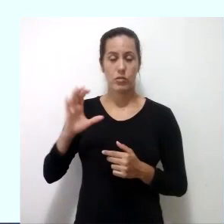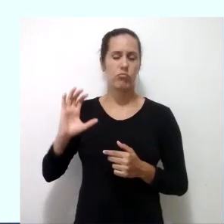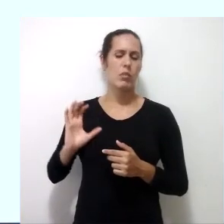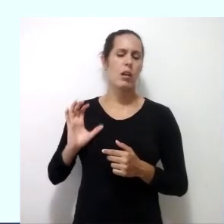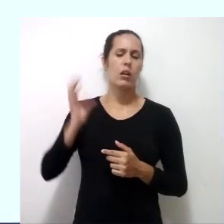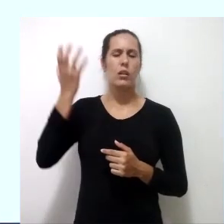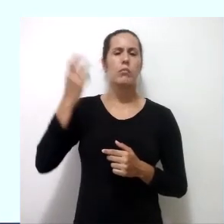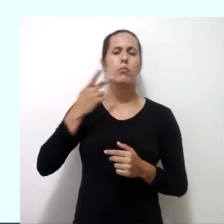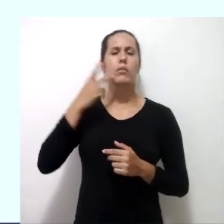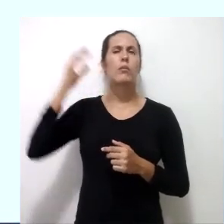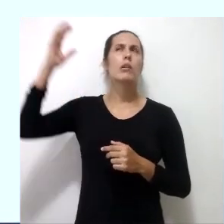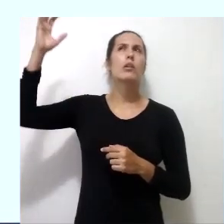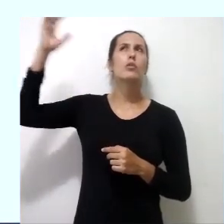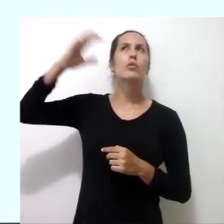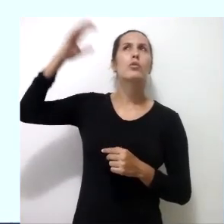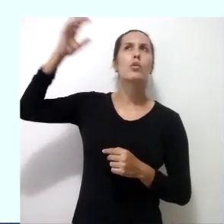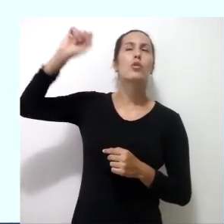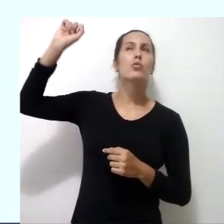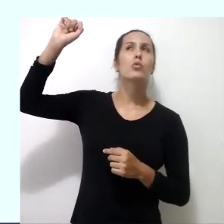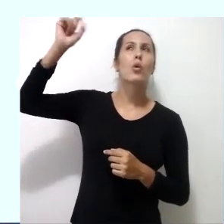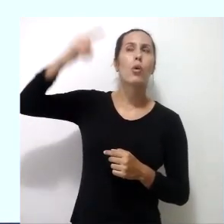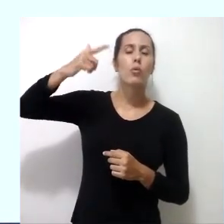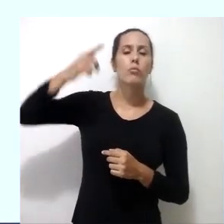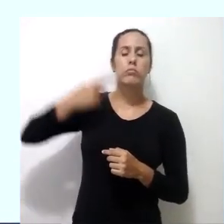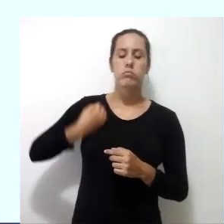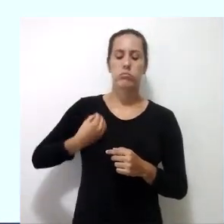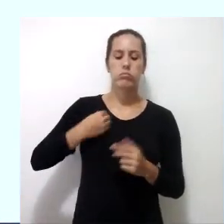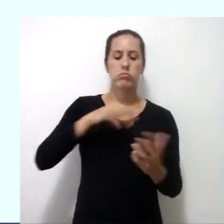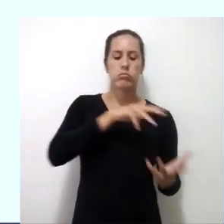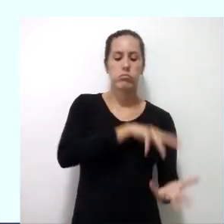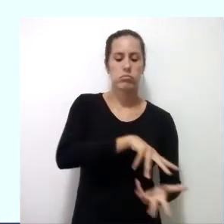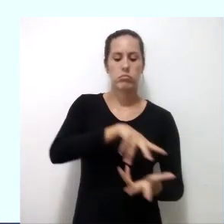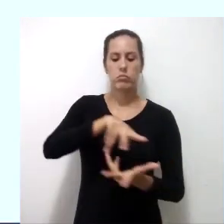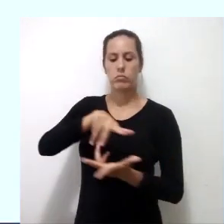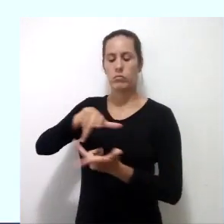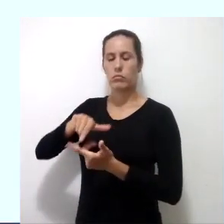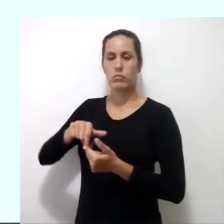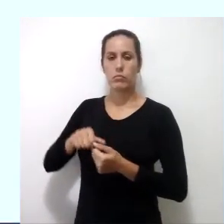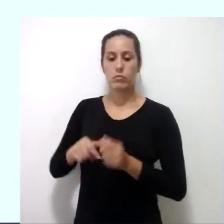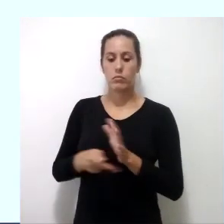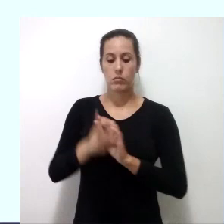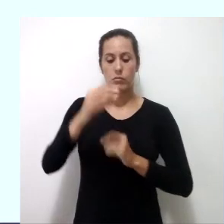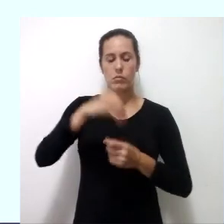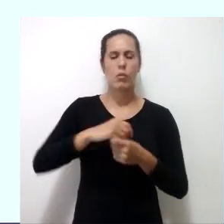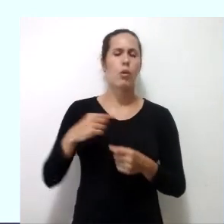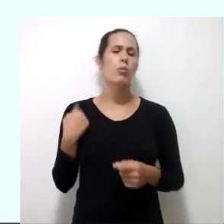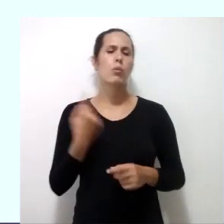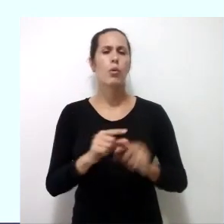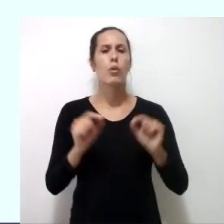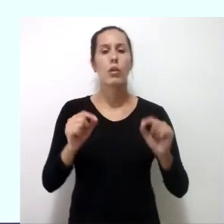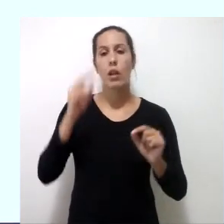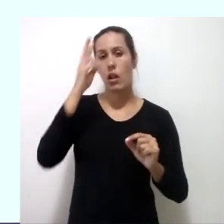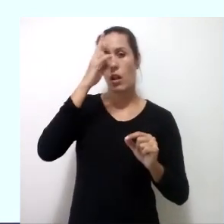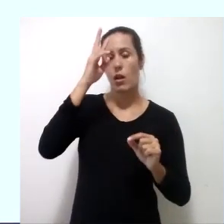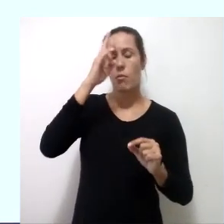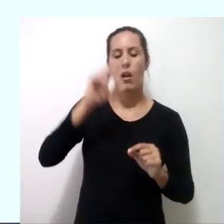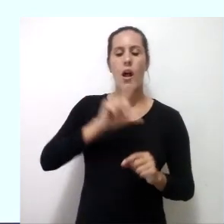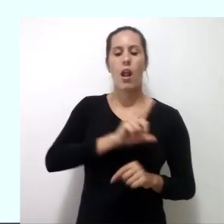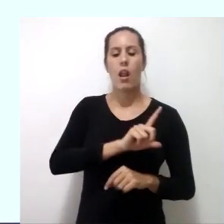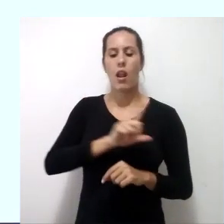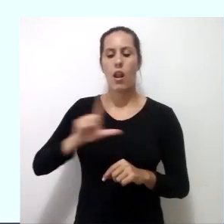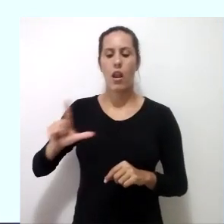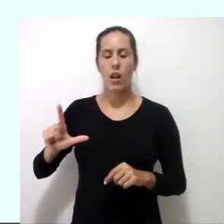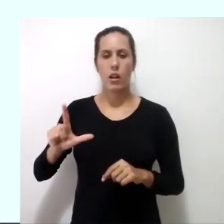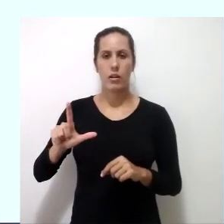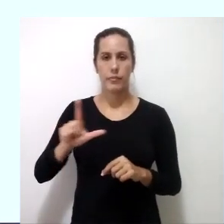em relação à incidência do raio solar, né? E ao nosso eixo do nosso planeta. E daí a gente tem que